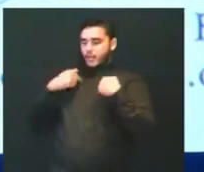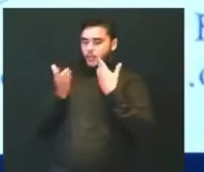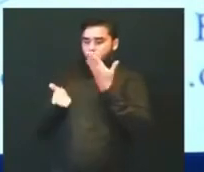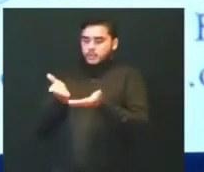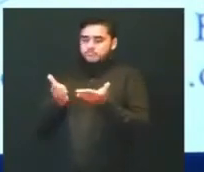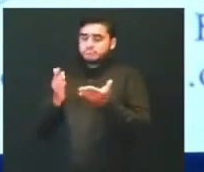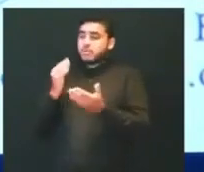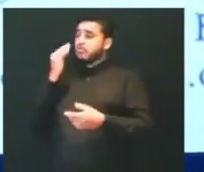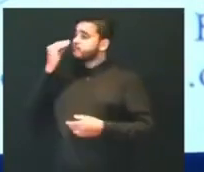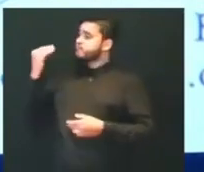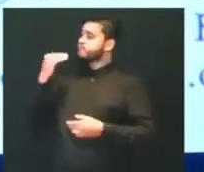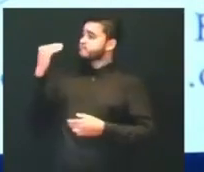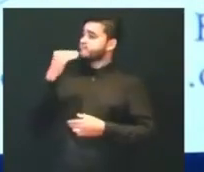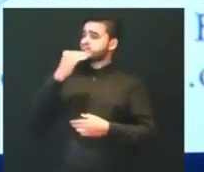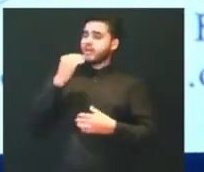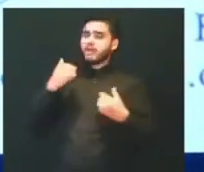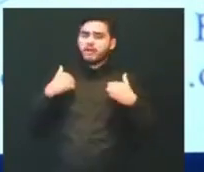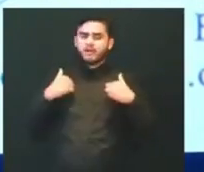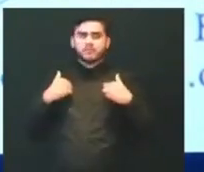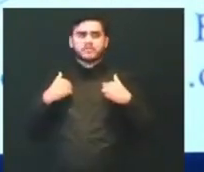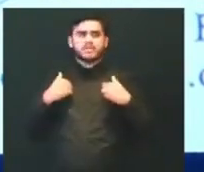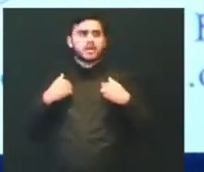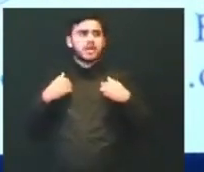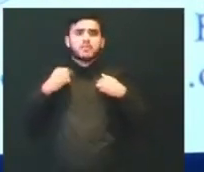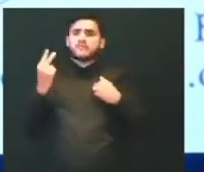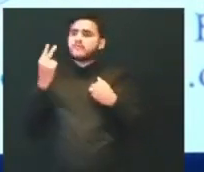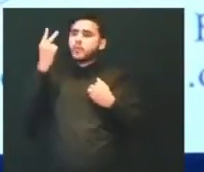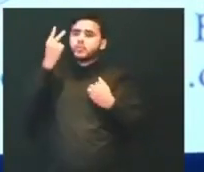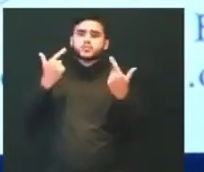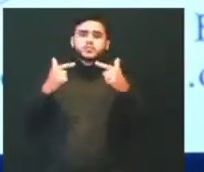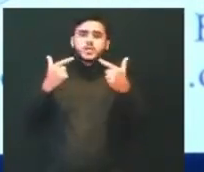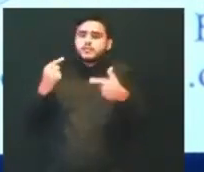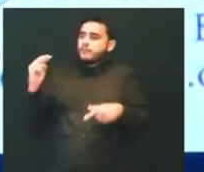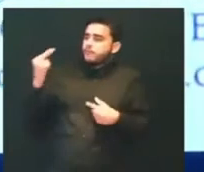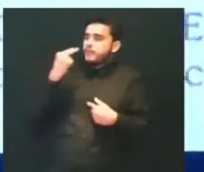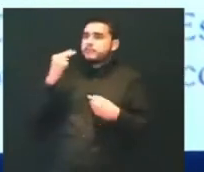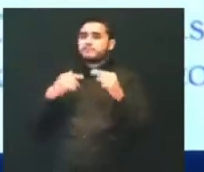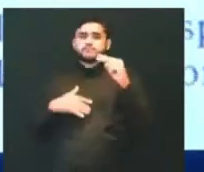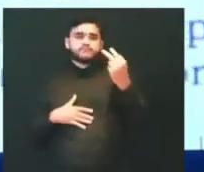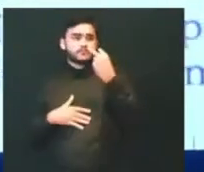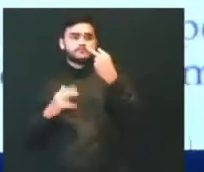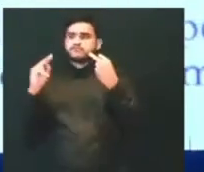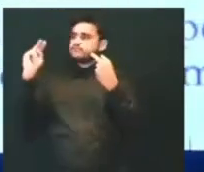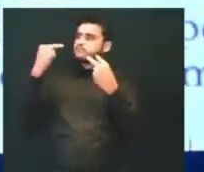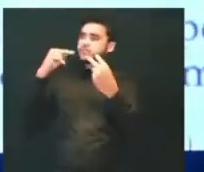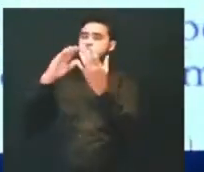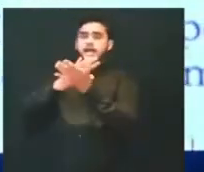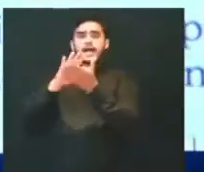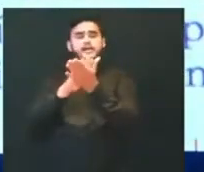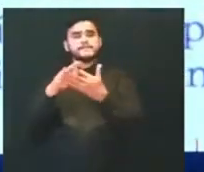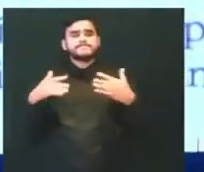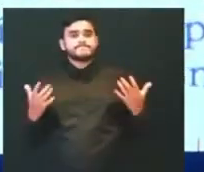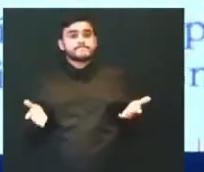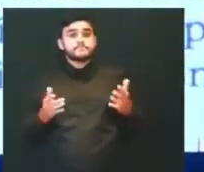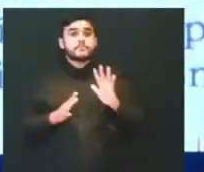saúde, e é uma pessoa que precisa também de um cuidado, de um olhar especial, até porque muitas